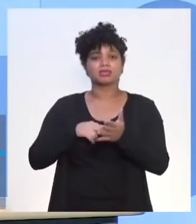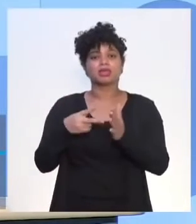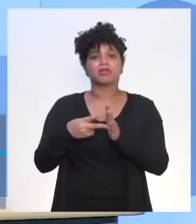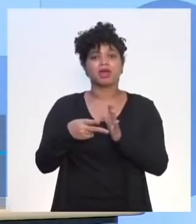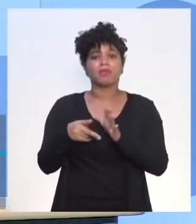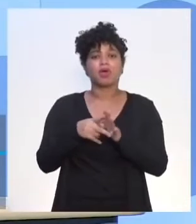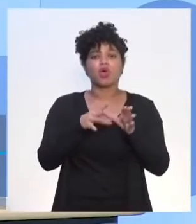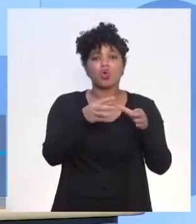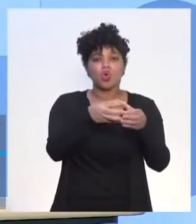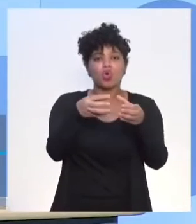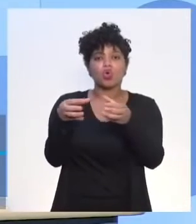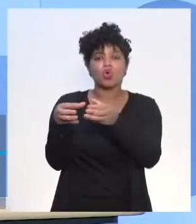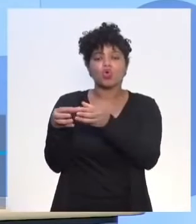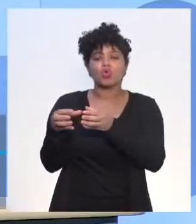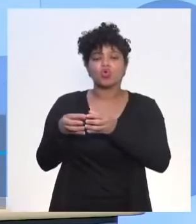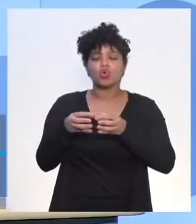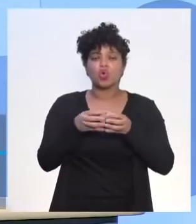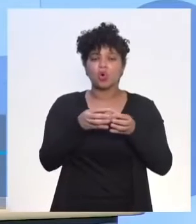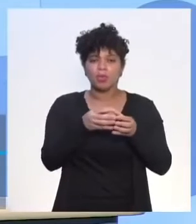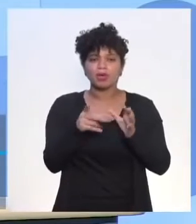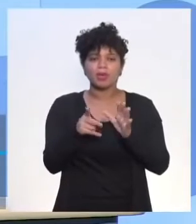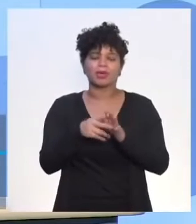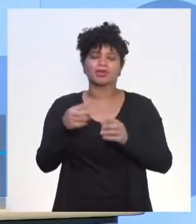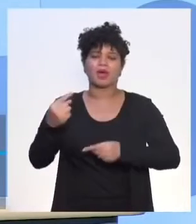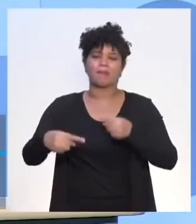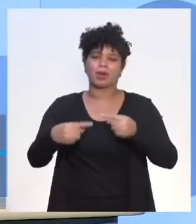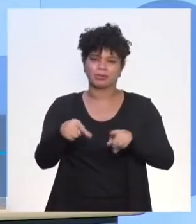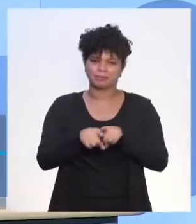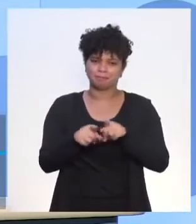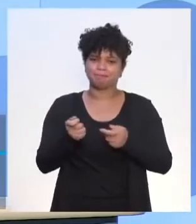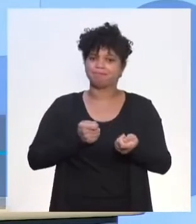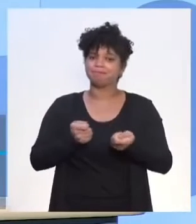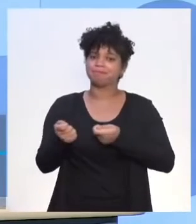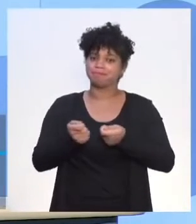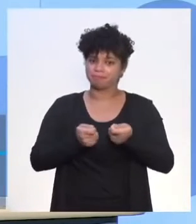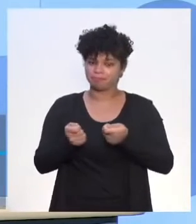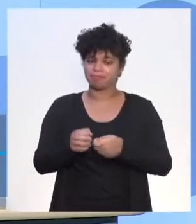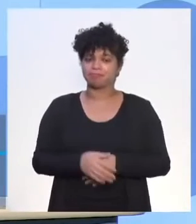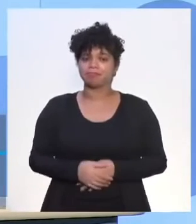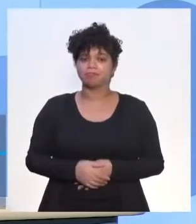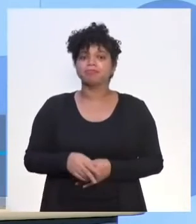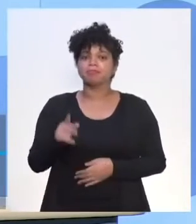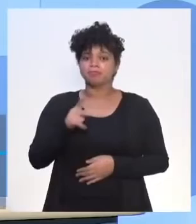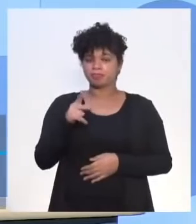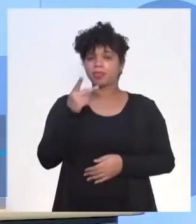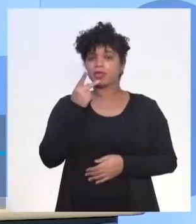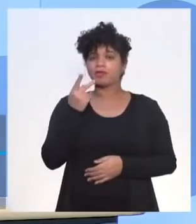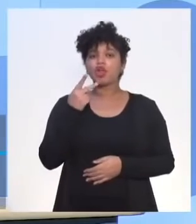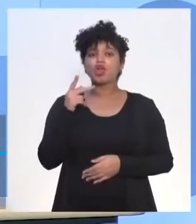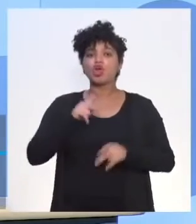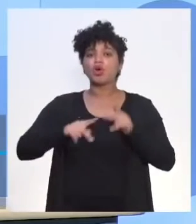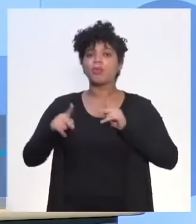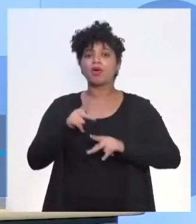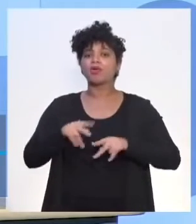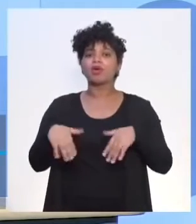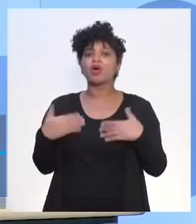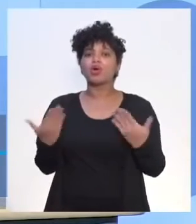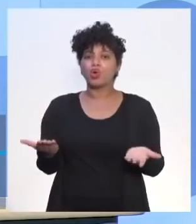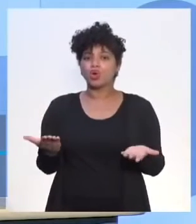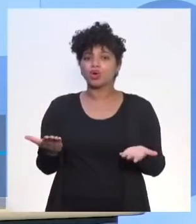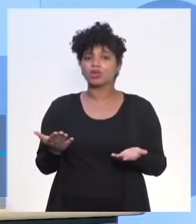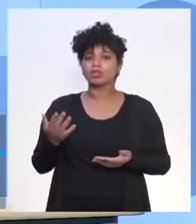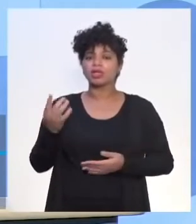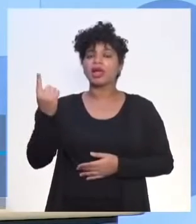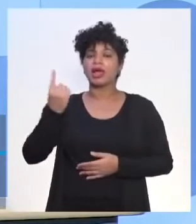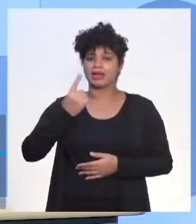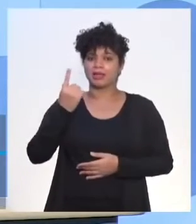verdade, grupos hegemônicos da política e da economia, né? Até um professor pontuou aí o povo, né? Lá naquela primeira